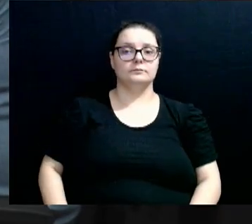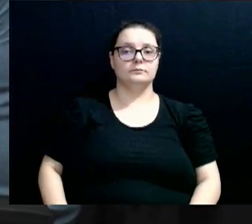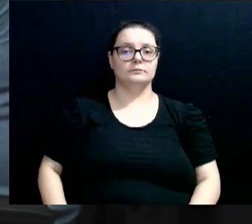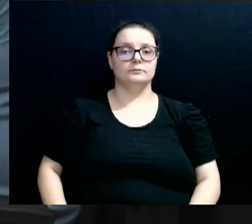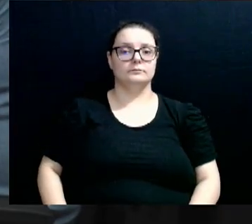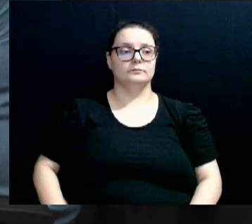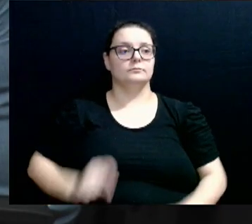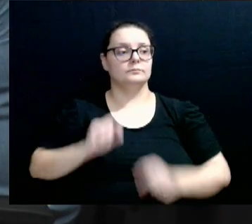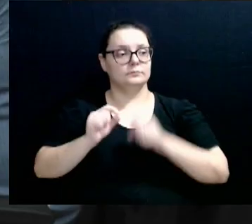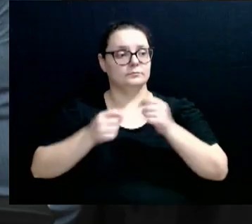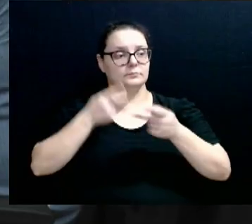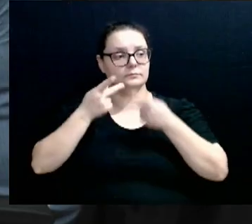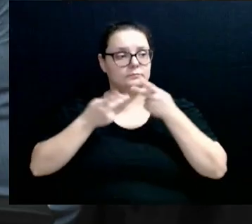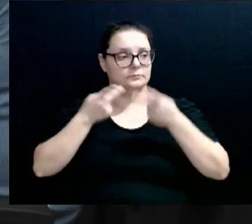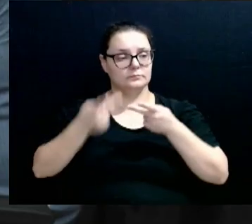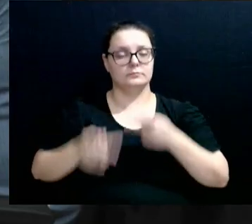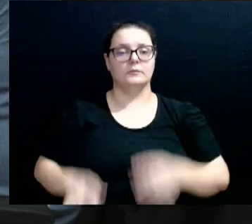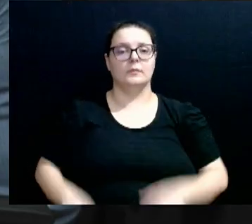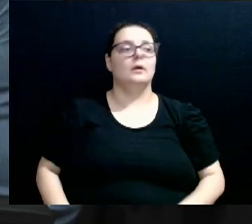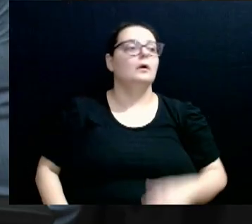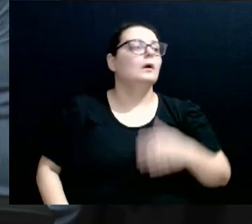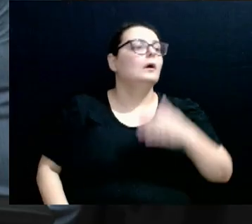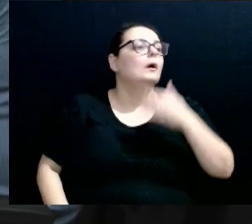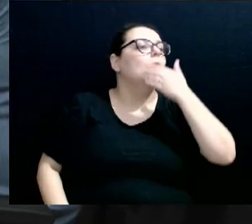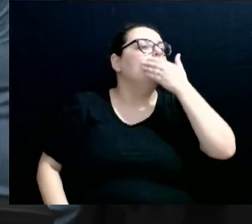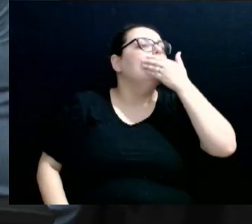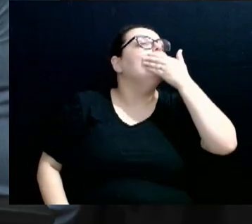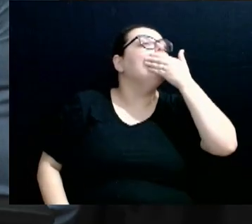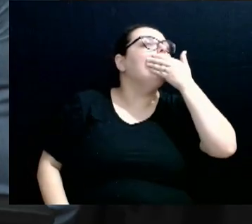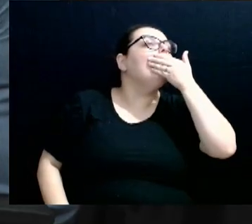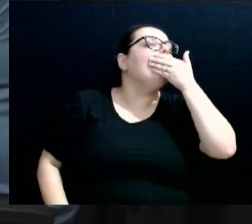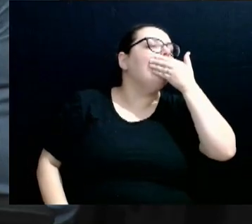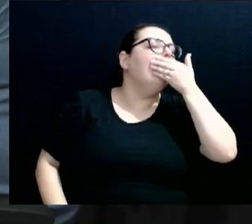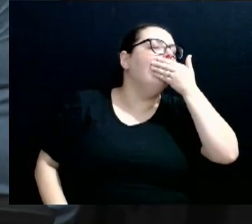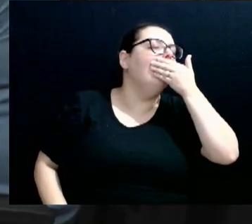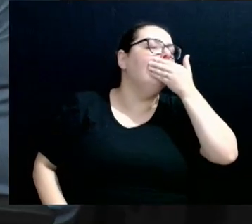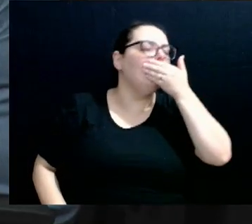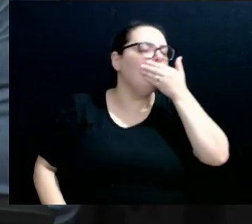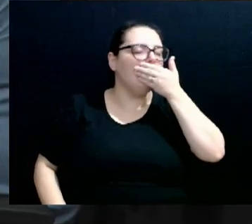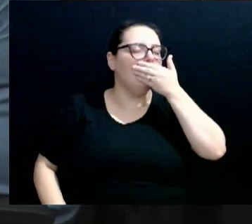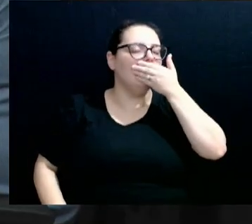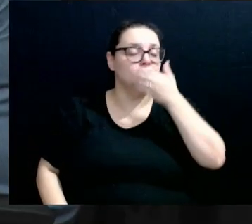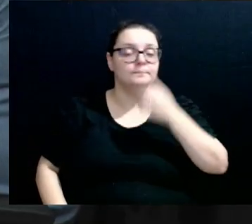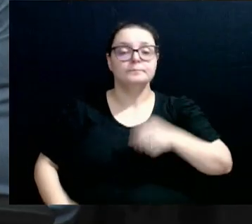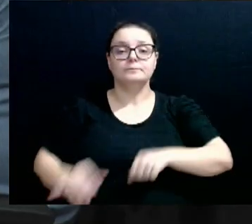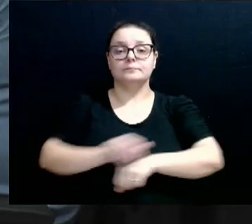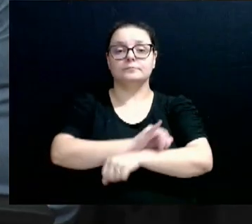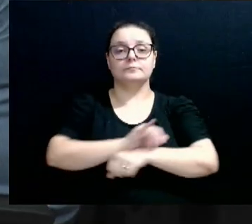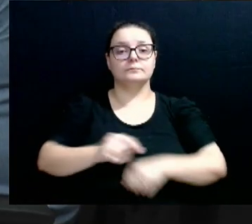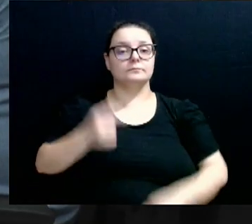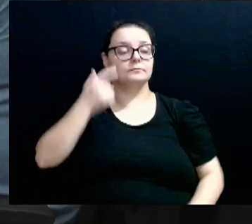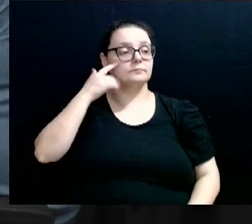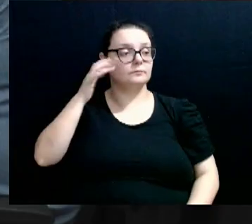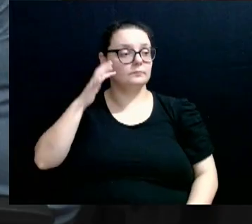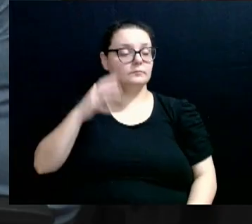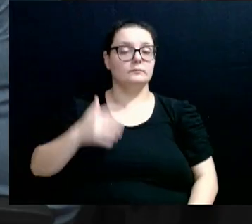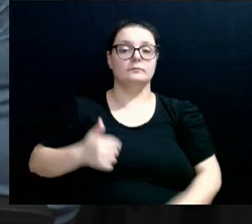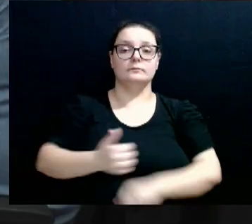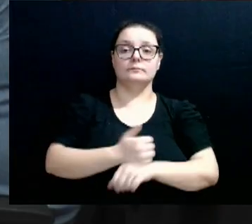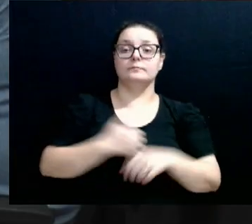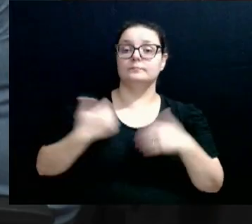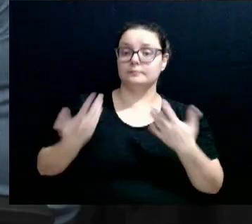né, sobre as estratégias que te ajudaram a avançar na carreira? Então, cara, é